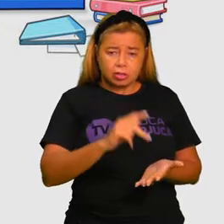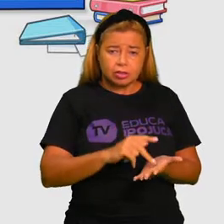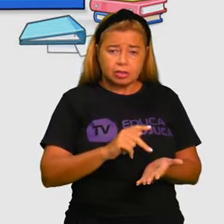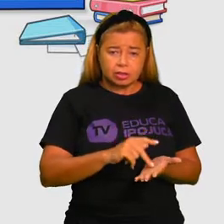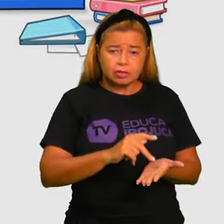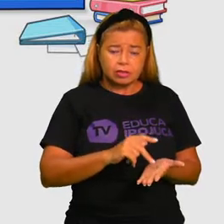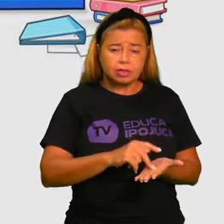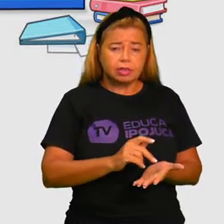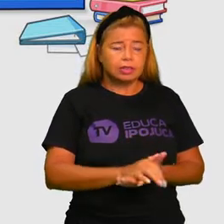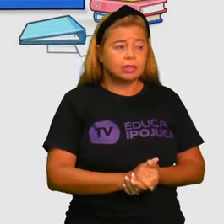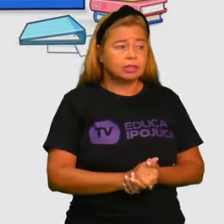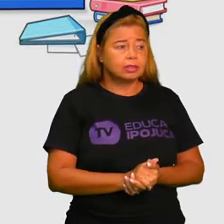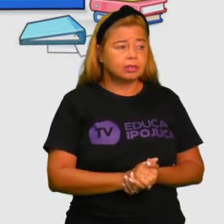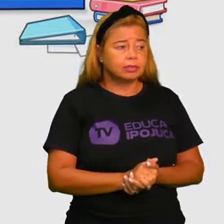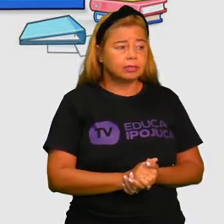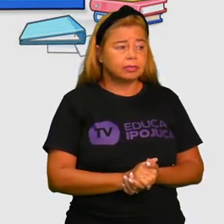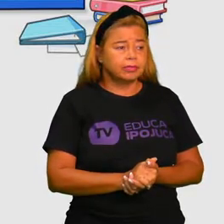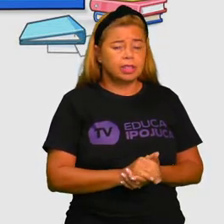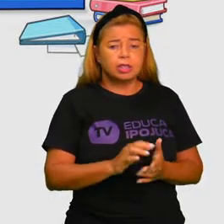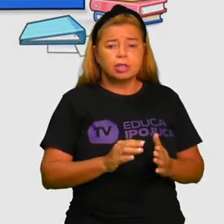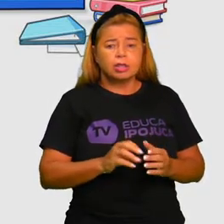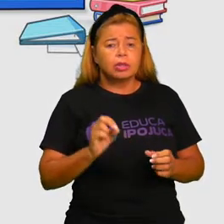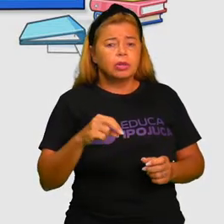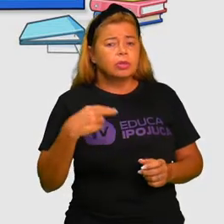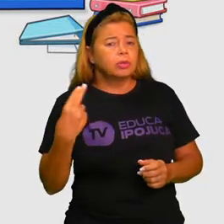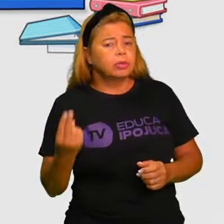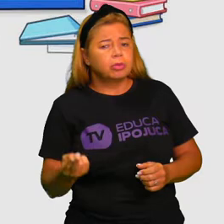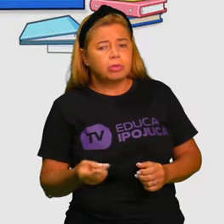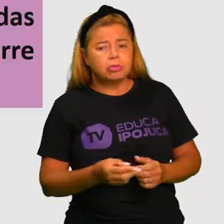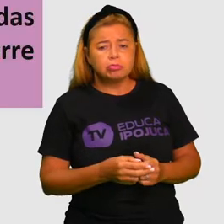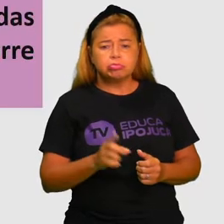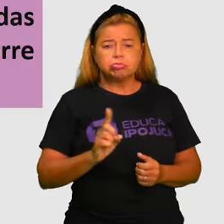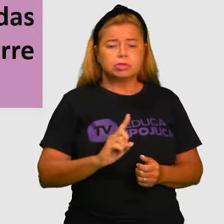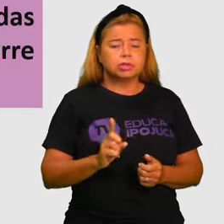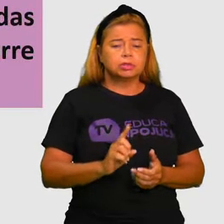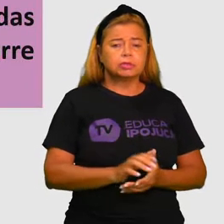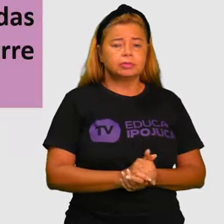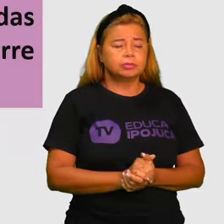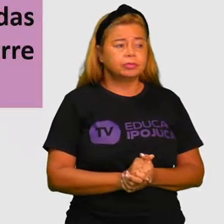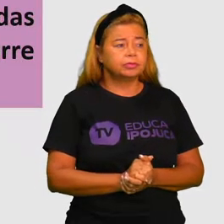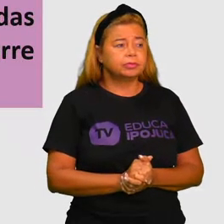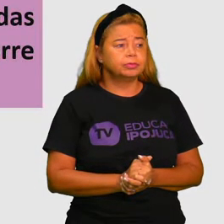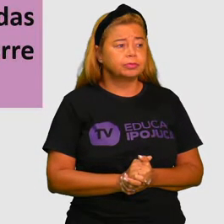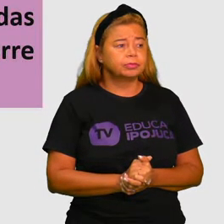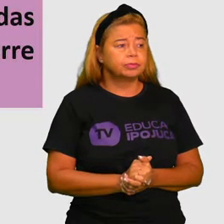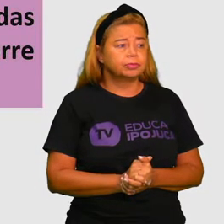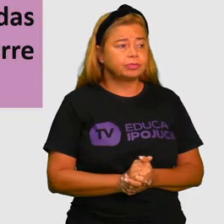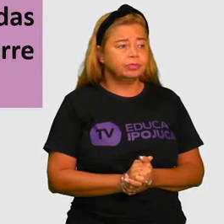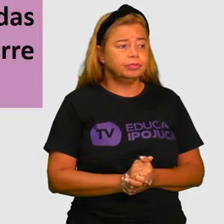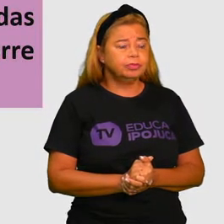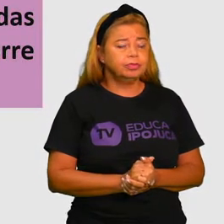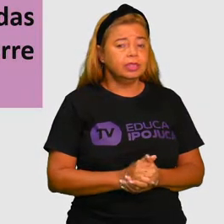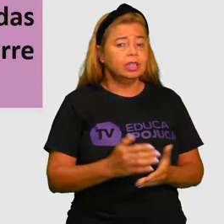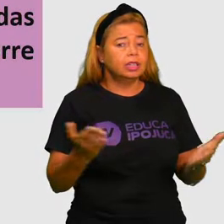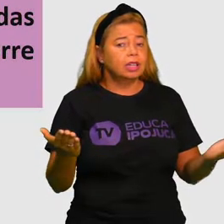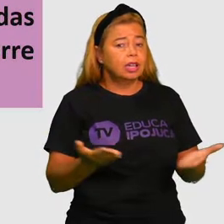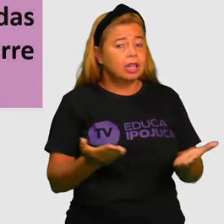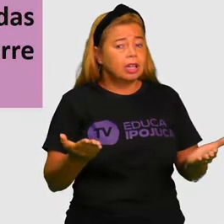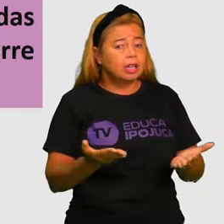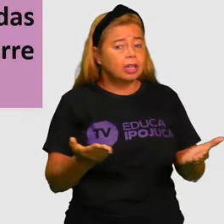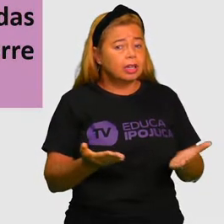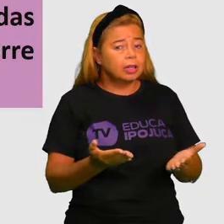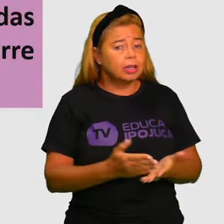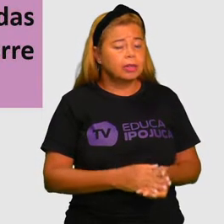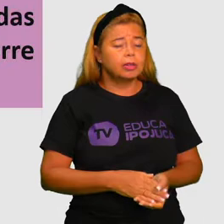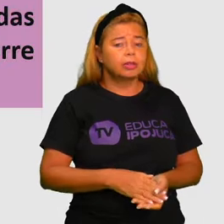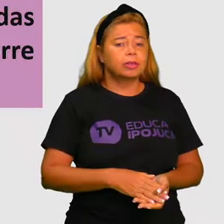se vocês acham que tem alguma embasamento teórico bom então vamos ver um pouquinho mais sobre